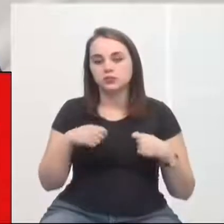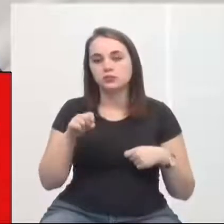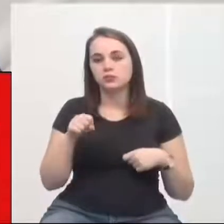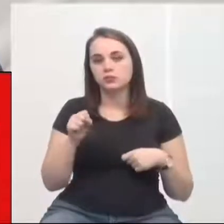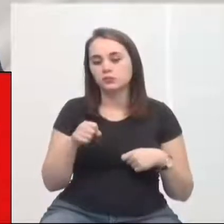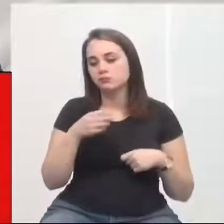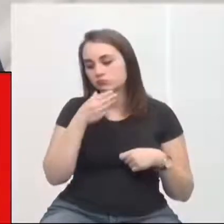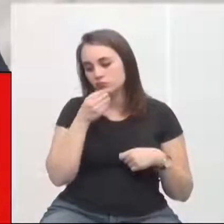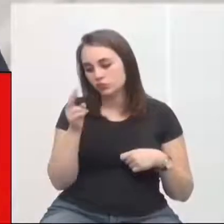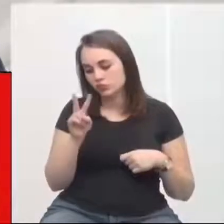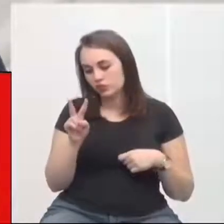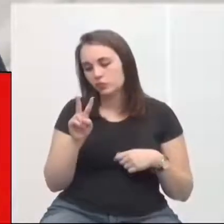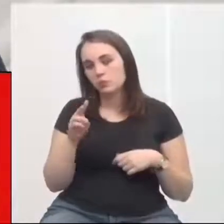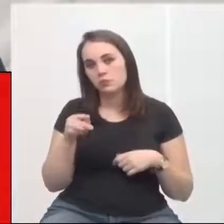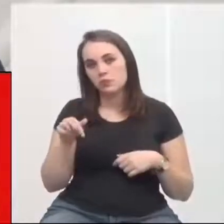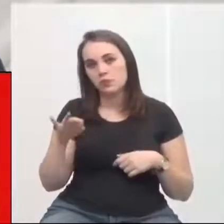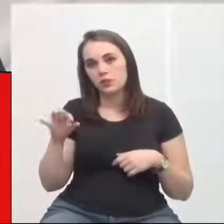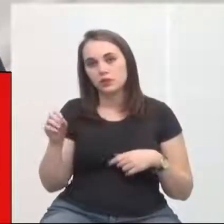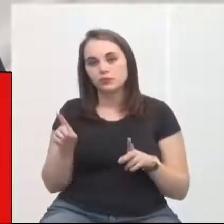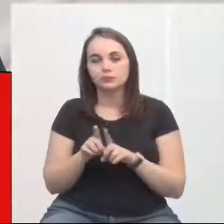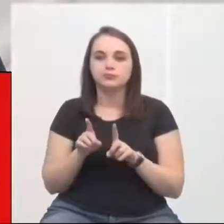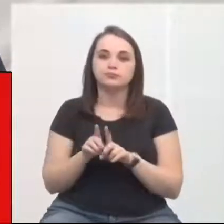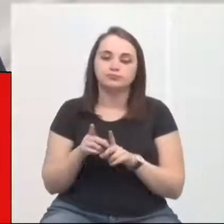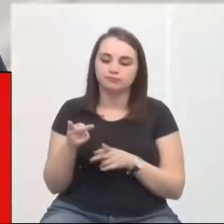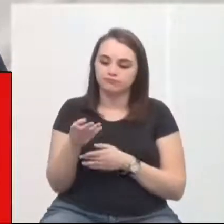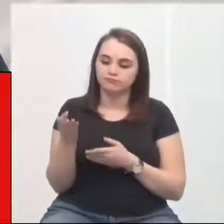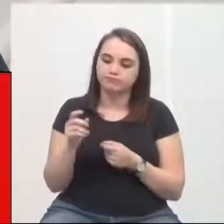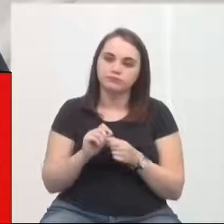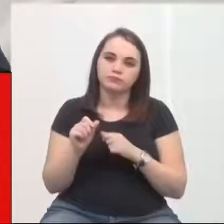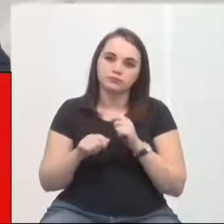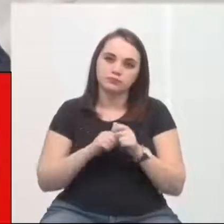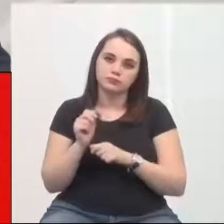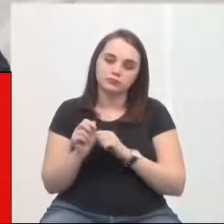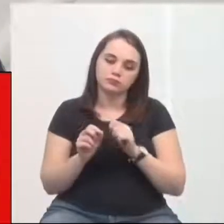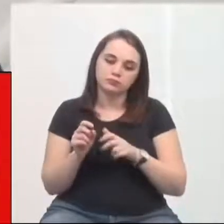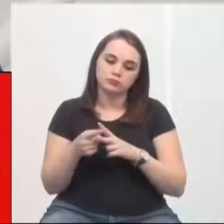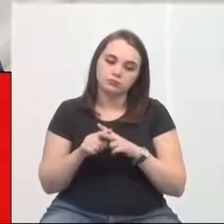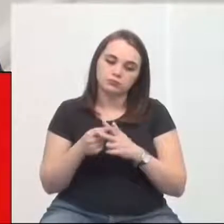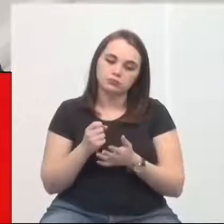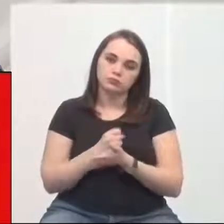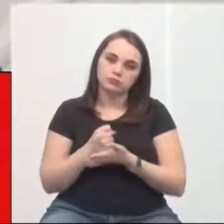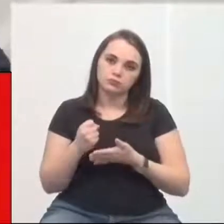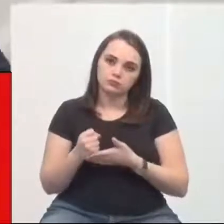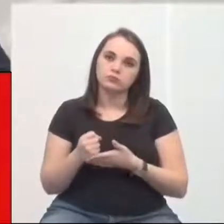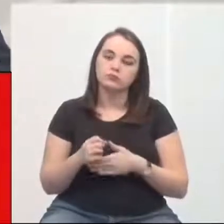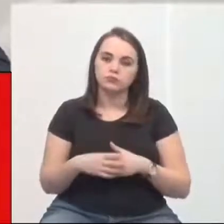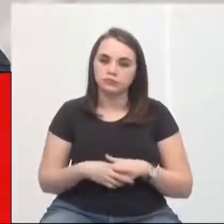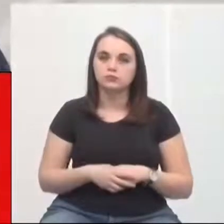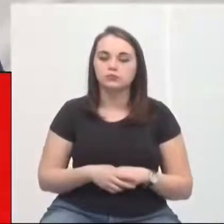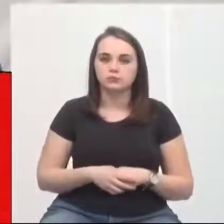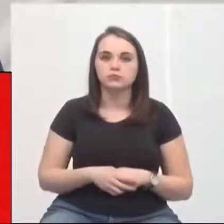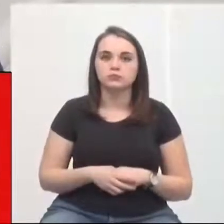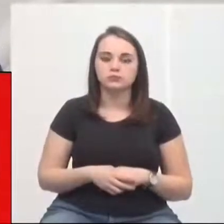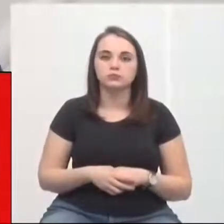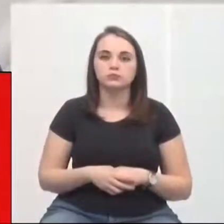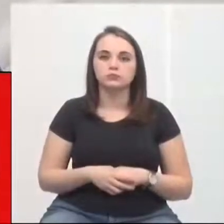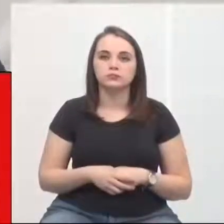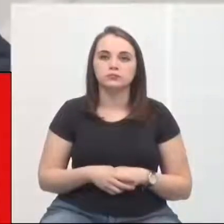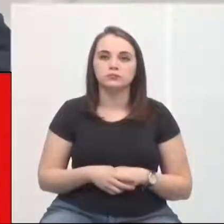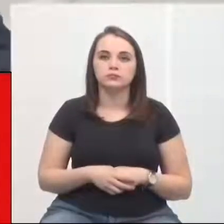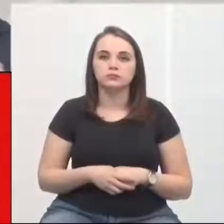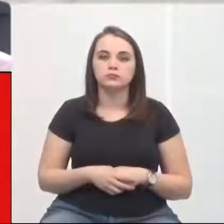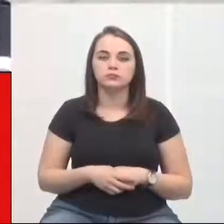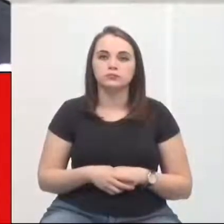do Márcio e do Mário lá para fazer a gestão desses contratos também, para a gente poder dar mais rapidez nas